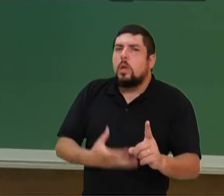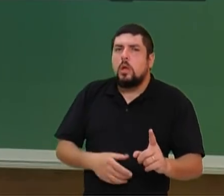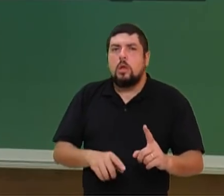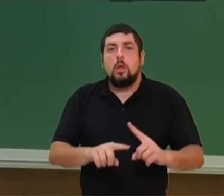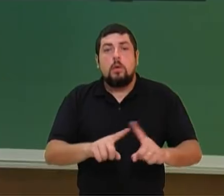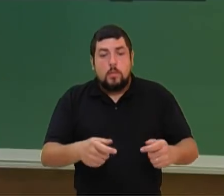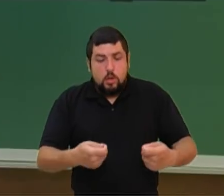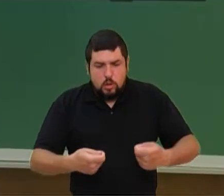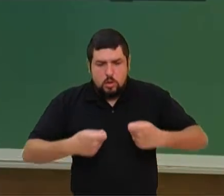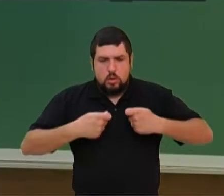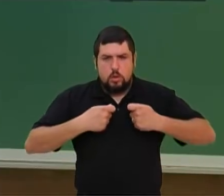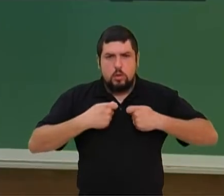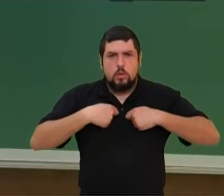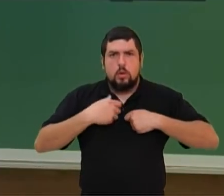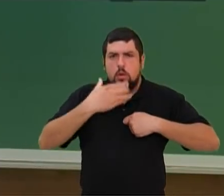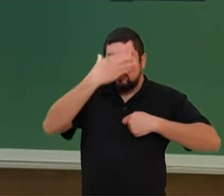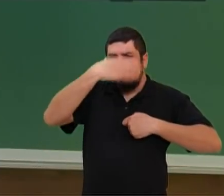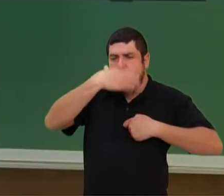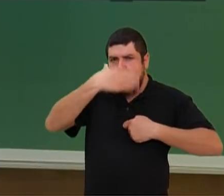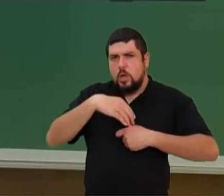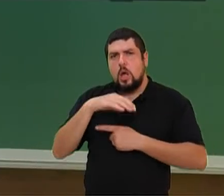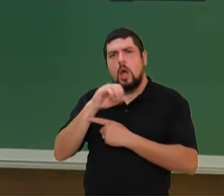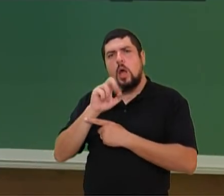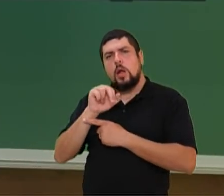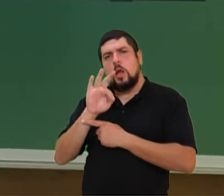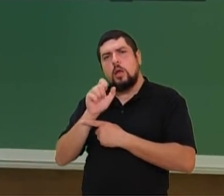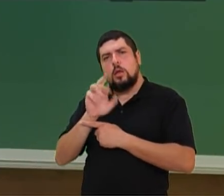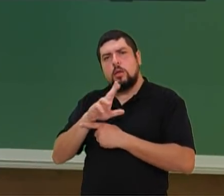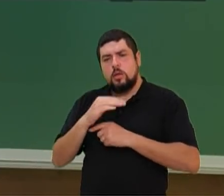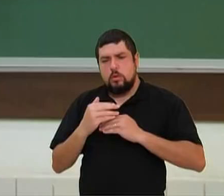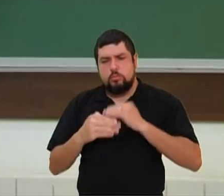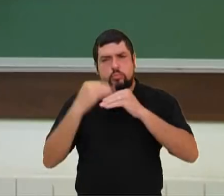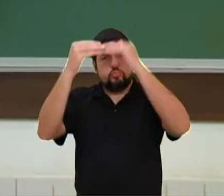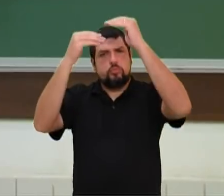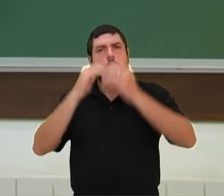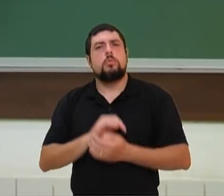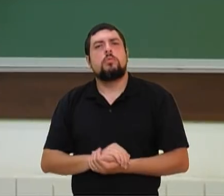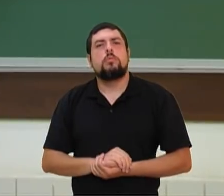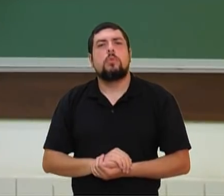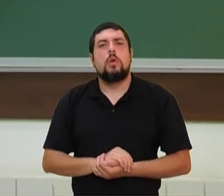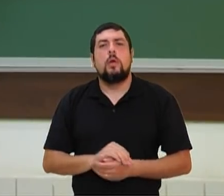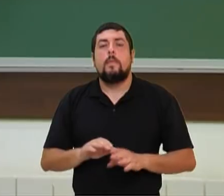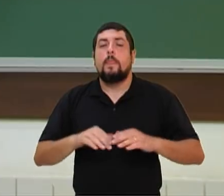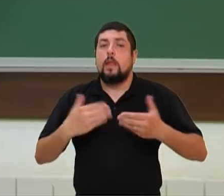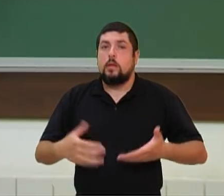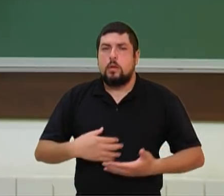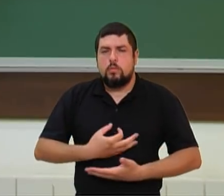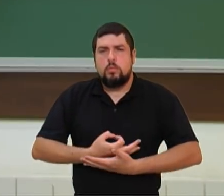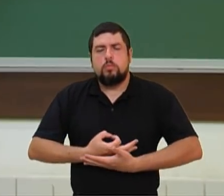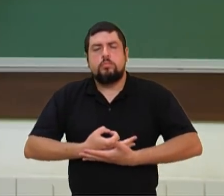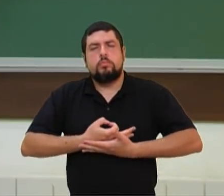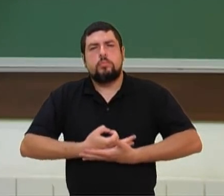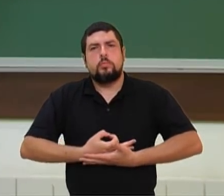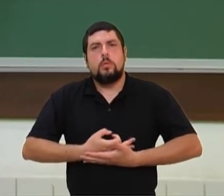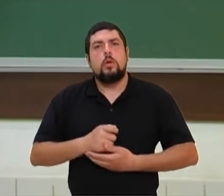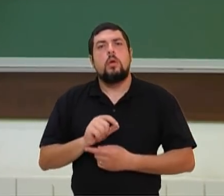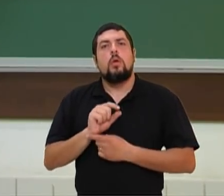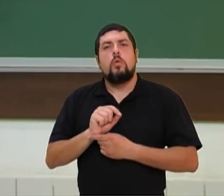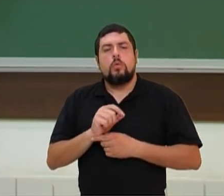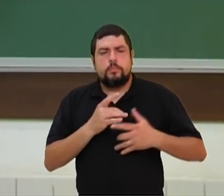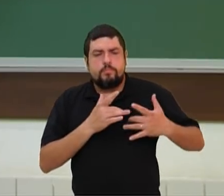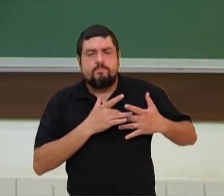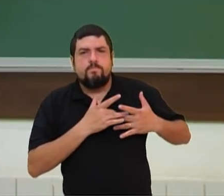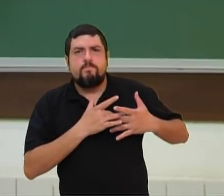o nosso próprio caráter. Então, o próprio Buda tem que ter a prática da caridade, tem que ter a prática da compaixão com o